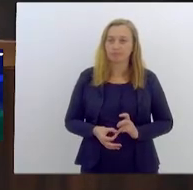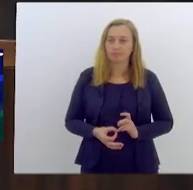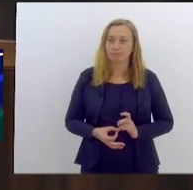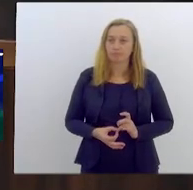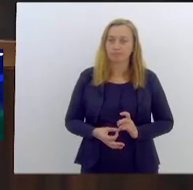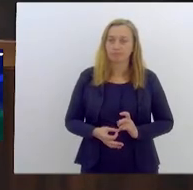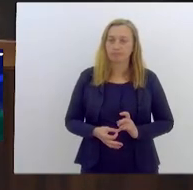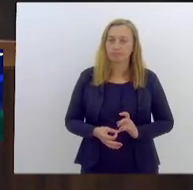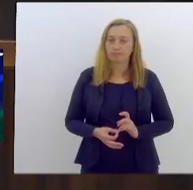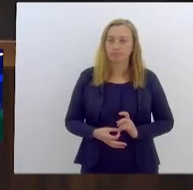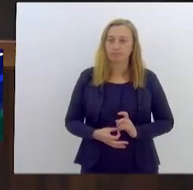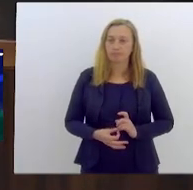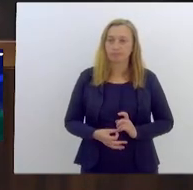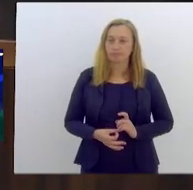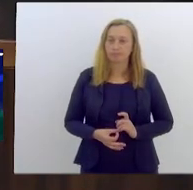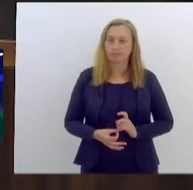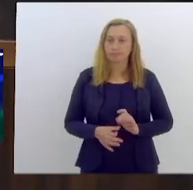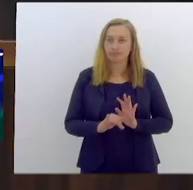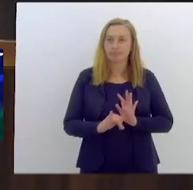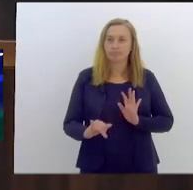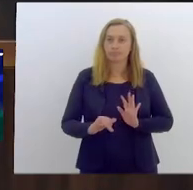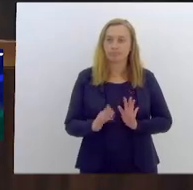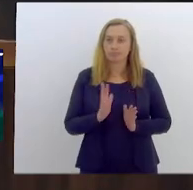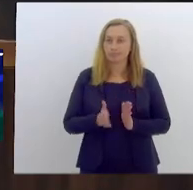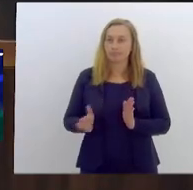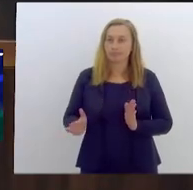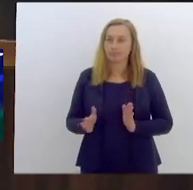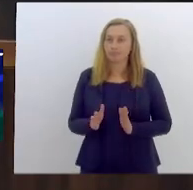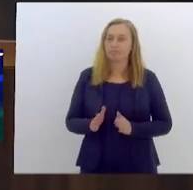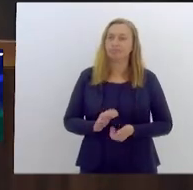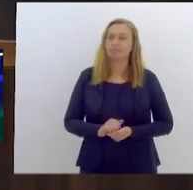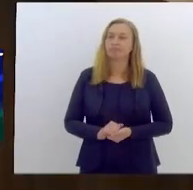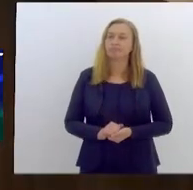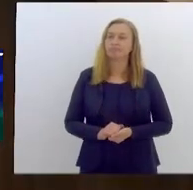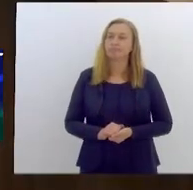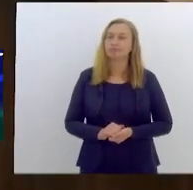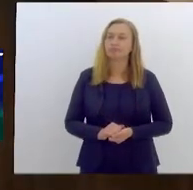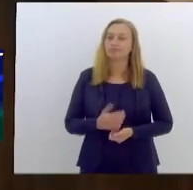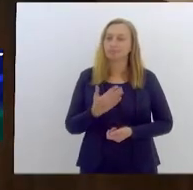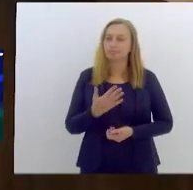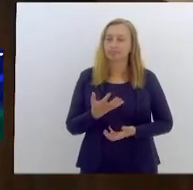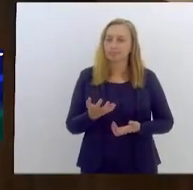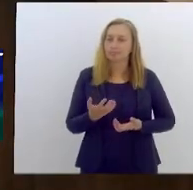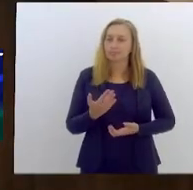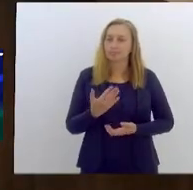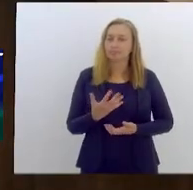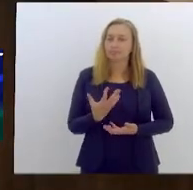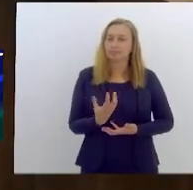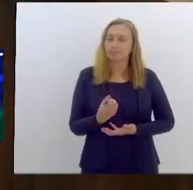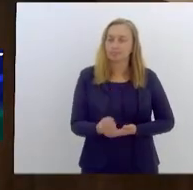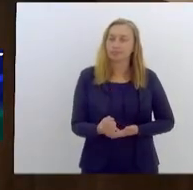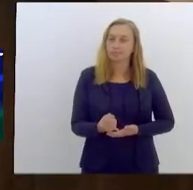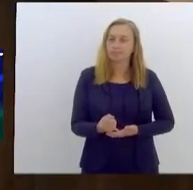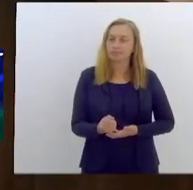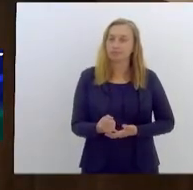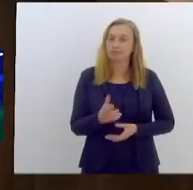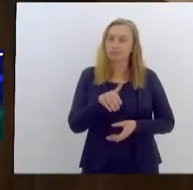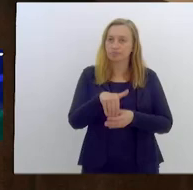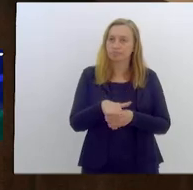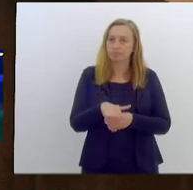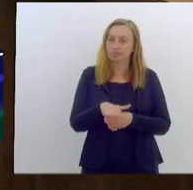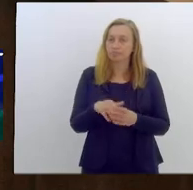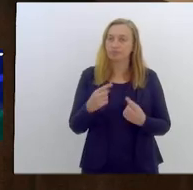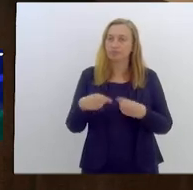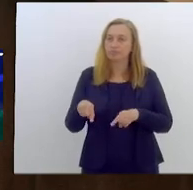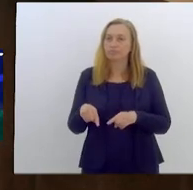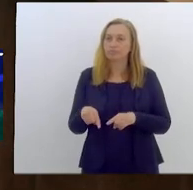vai autógrafo. Questão de ordem. Questão de ordem. Queria que Vossa Excelência consignasse o voto em